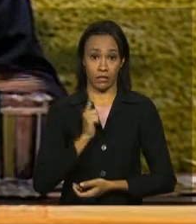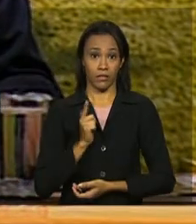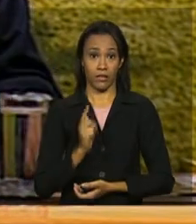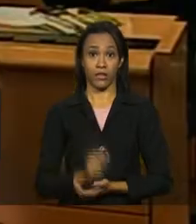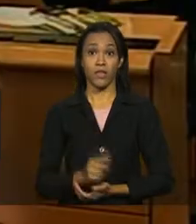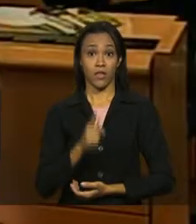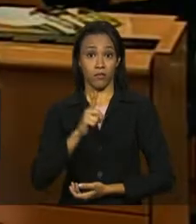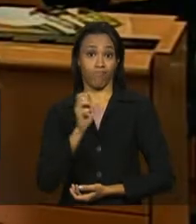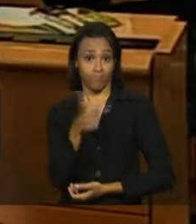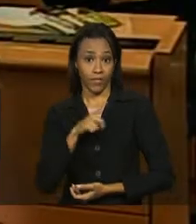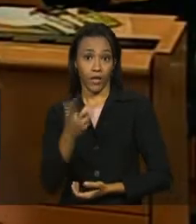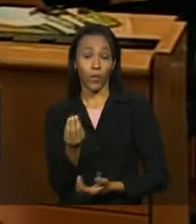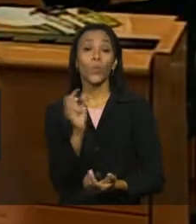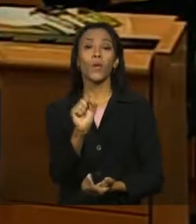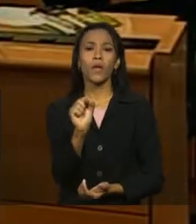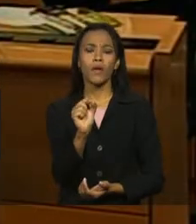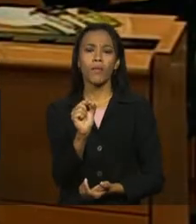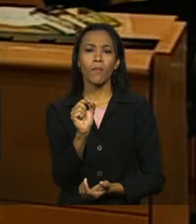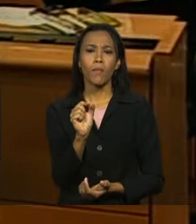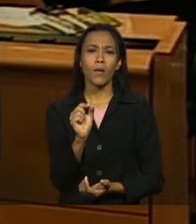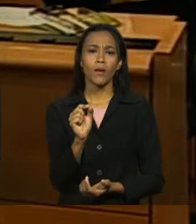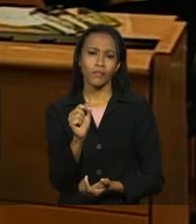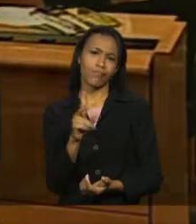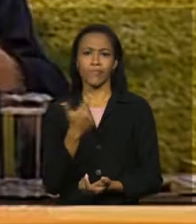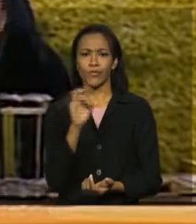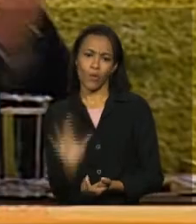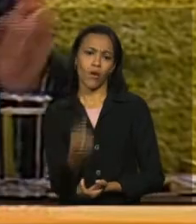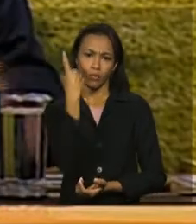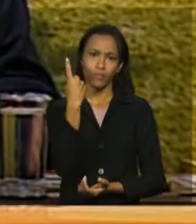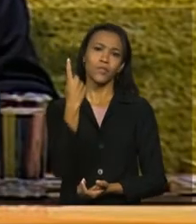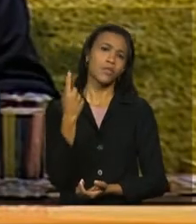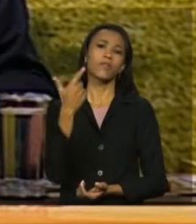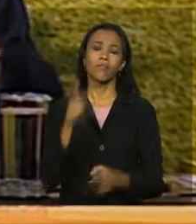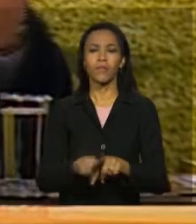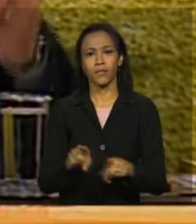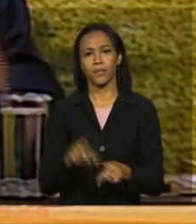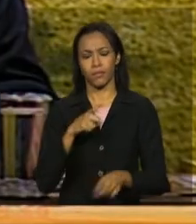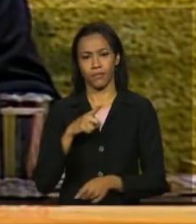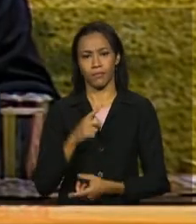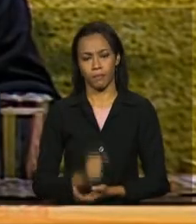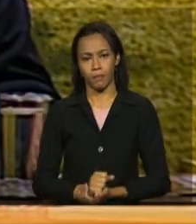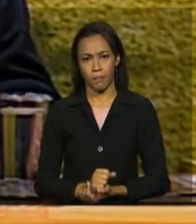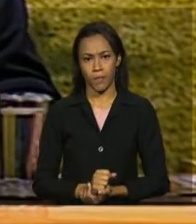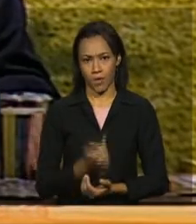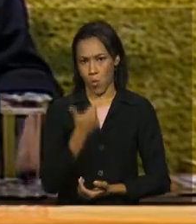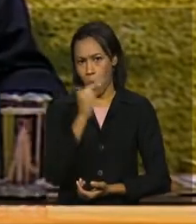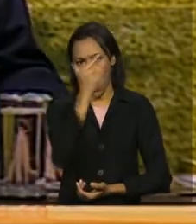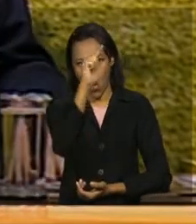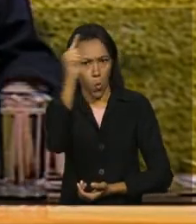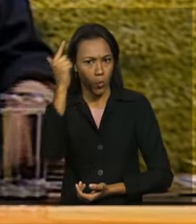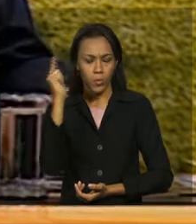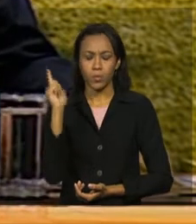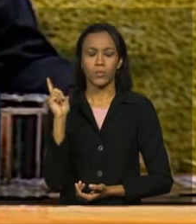biológico para mim incluído nela que é maior cuna não são as única e outra como ela influencia estacionam e outra as